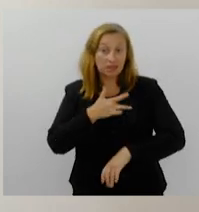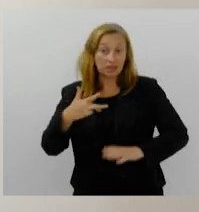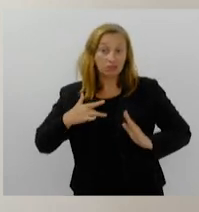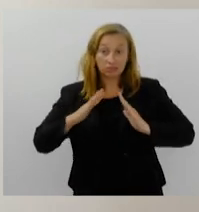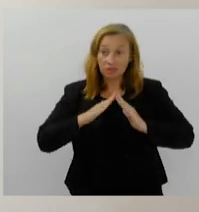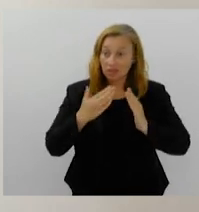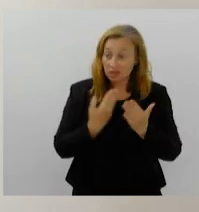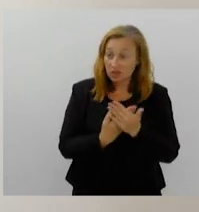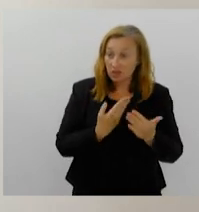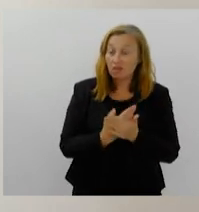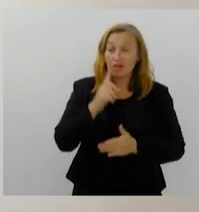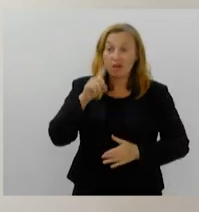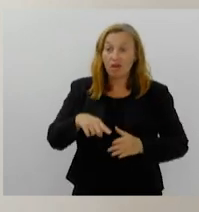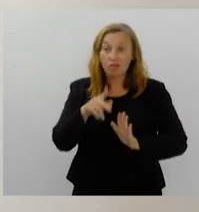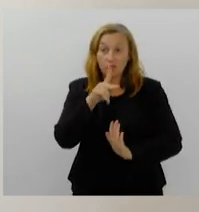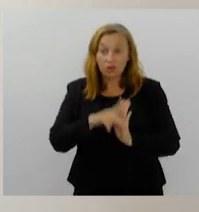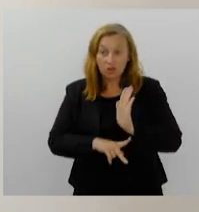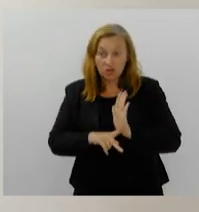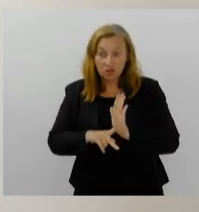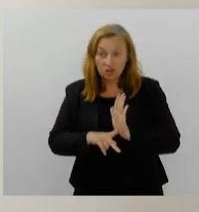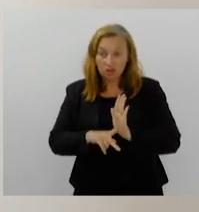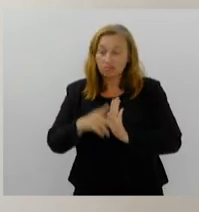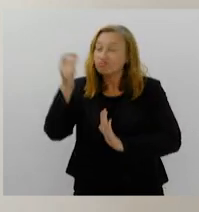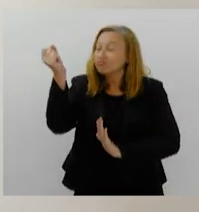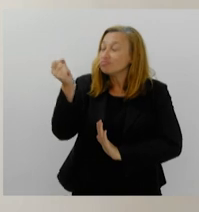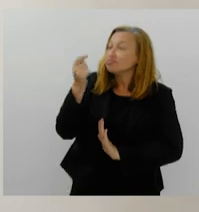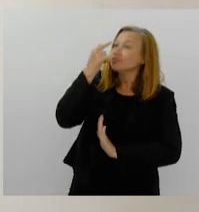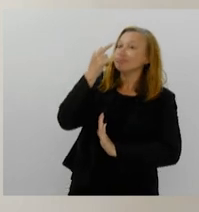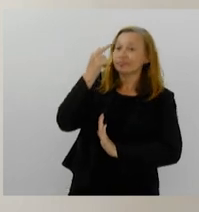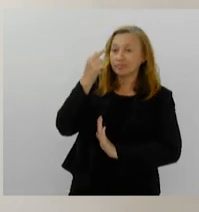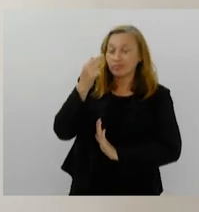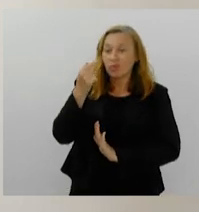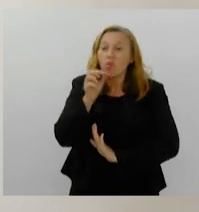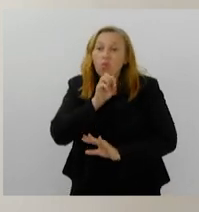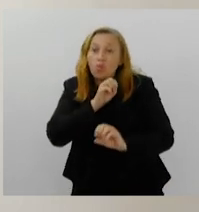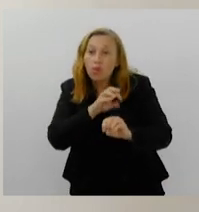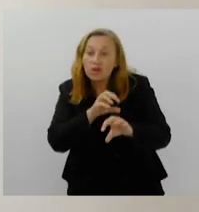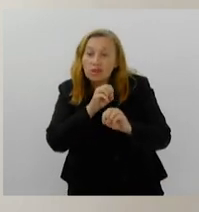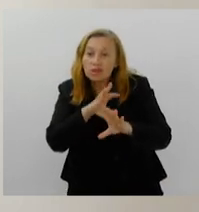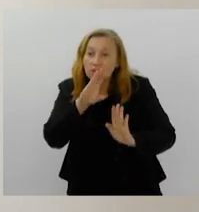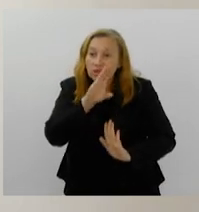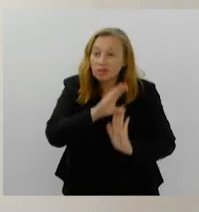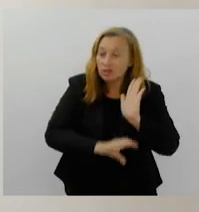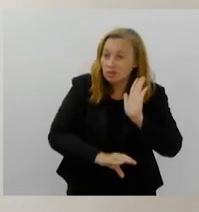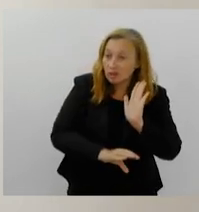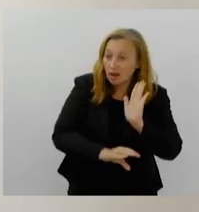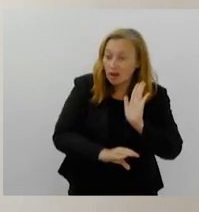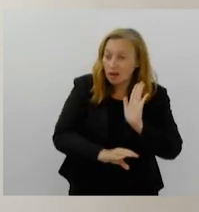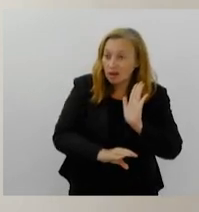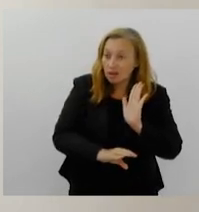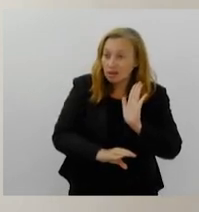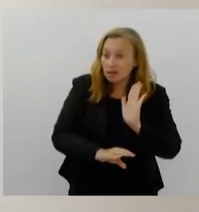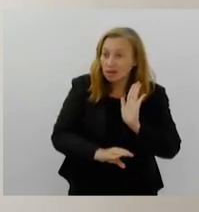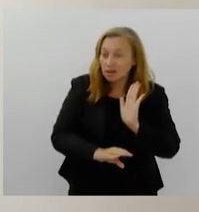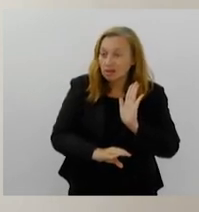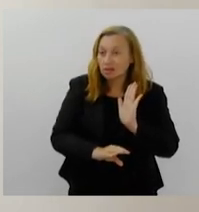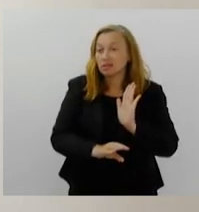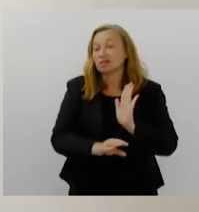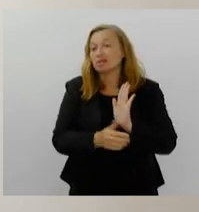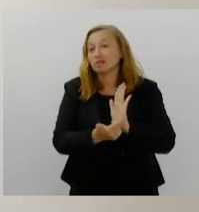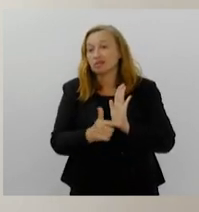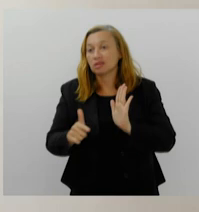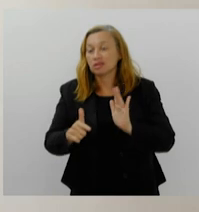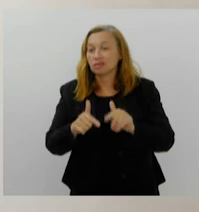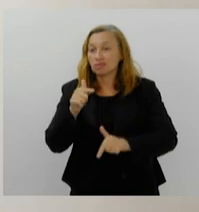Escolas é um projeto com grande aspiração. O ensino curricular extrapolar para não existir mais trabalho